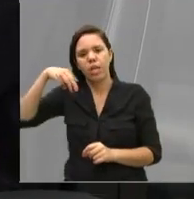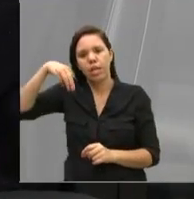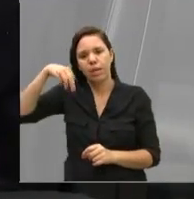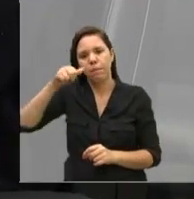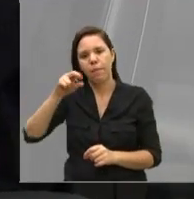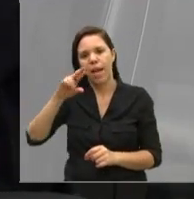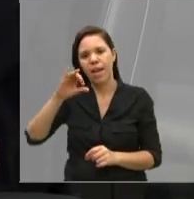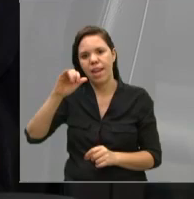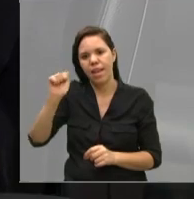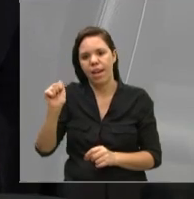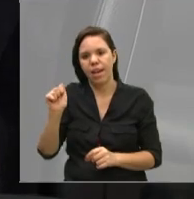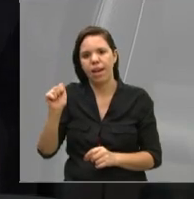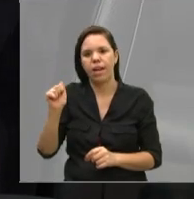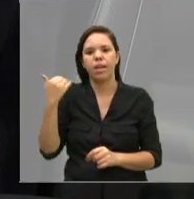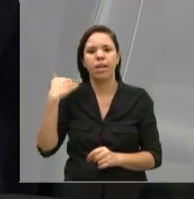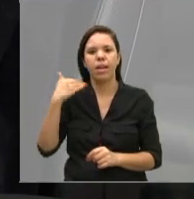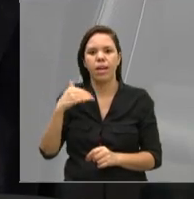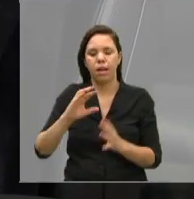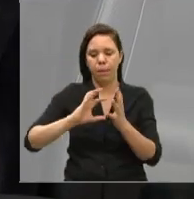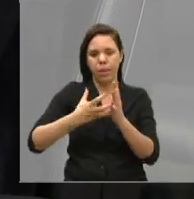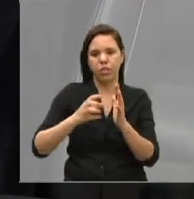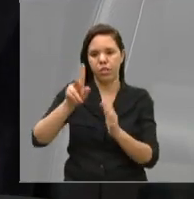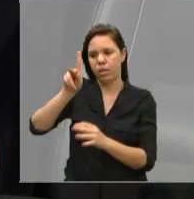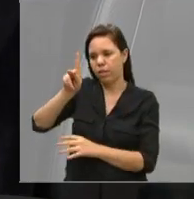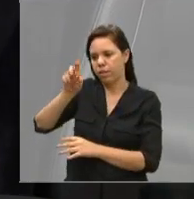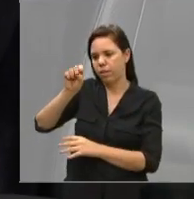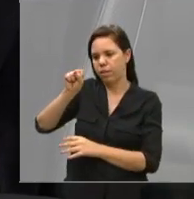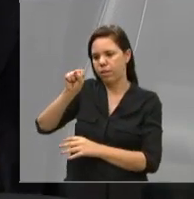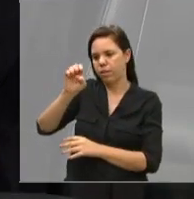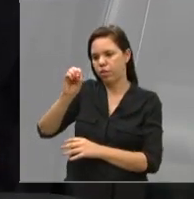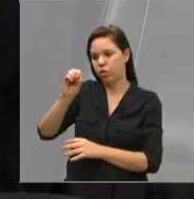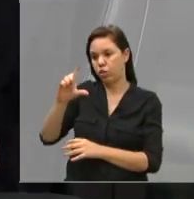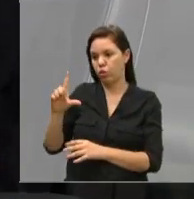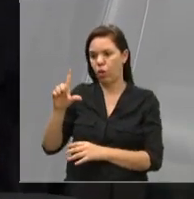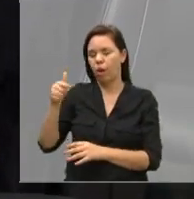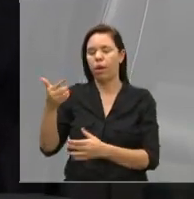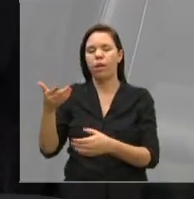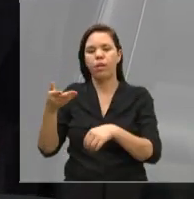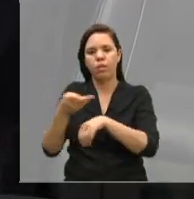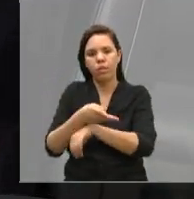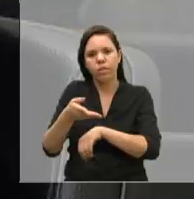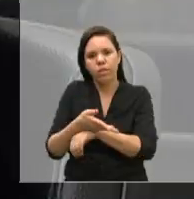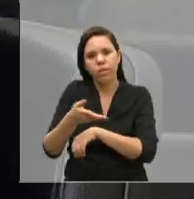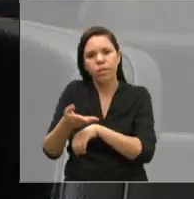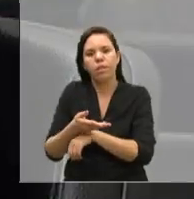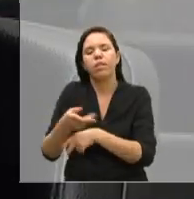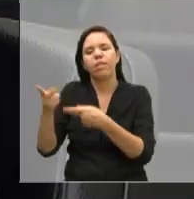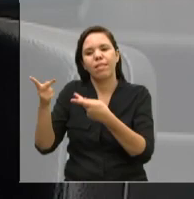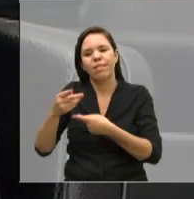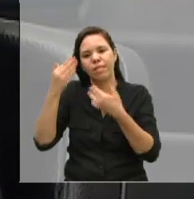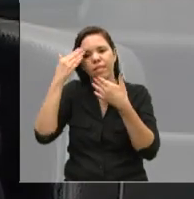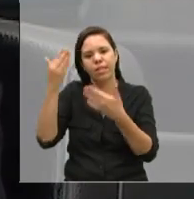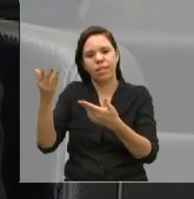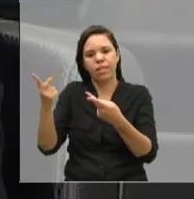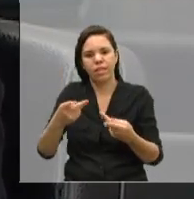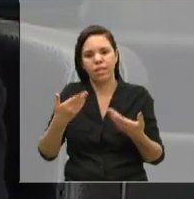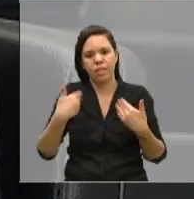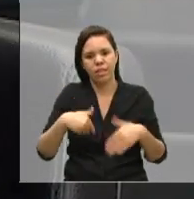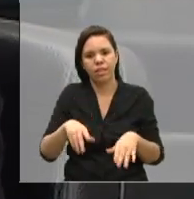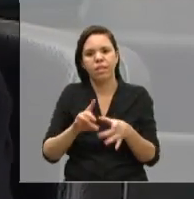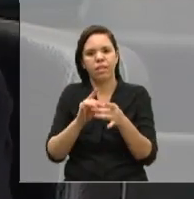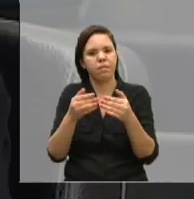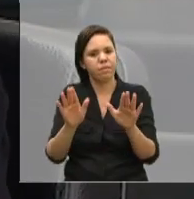do PSOL. Vereadora, obrigada por aceitar o nosso convite e participar desse bate-papo aqui com a gente no Em Pauta. Obrigada a vocês por convidar e eu